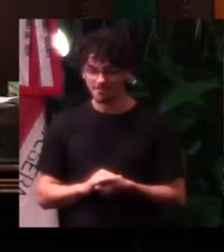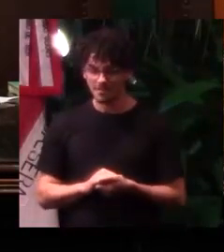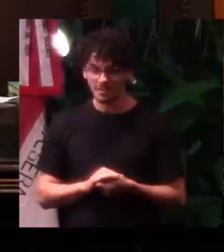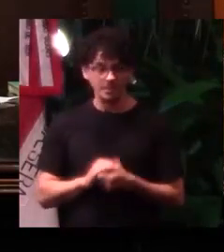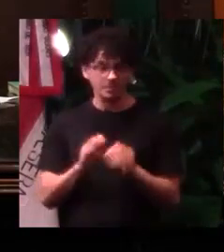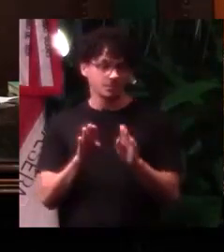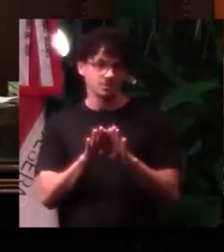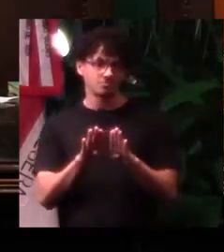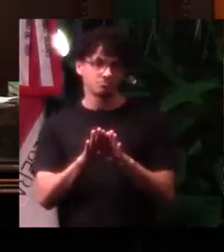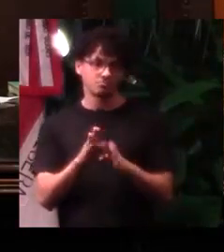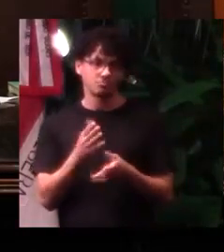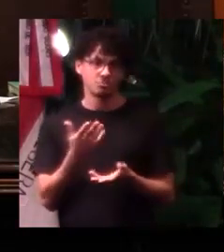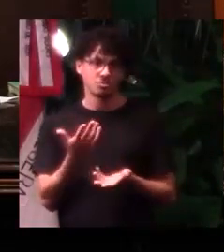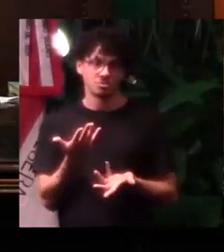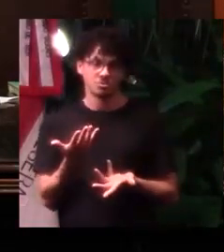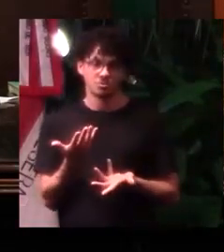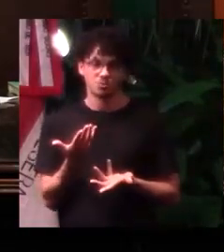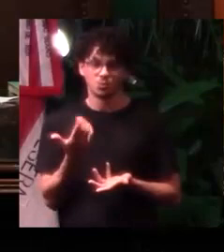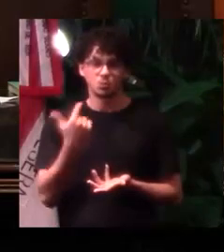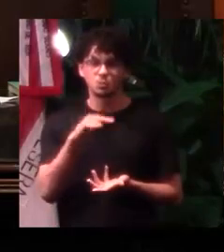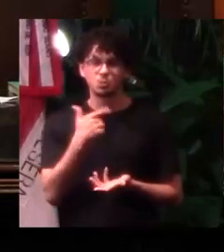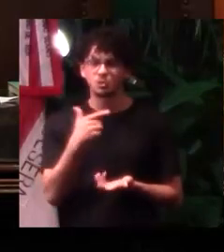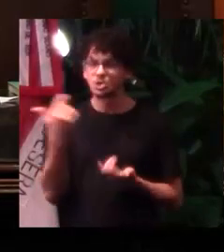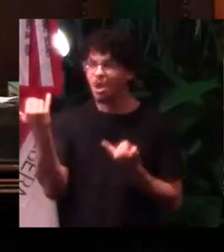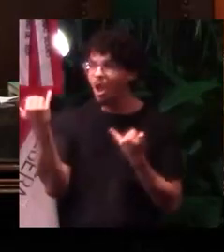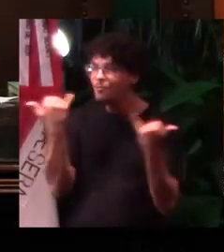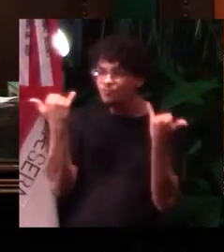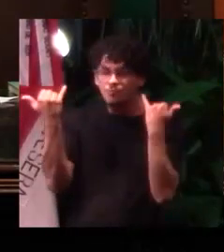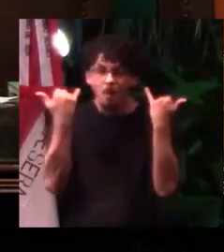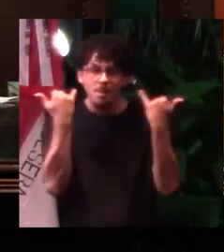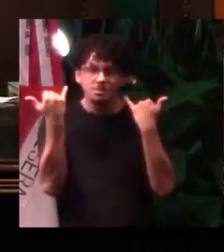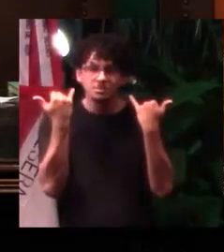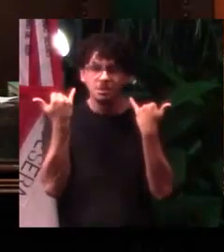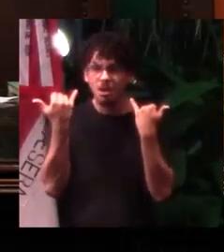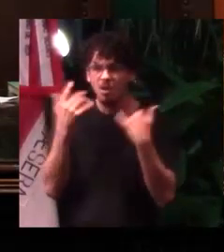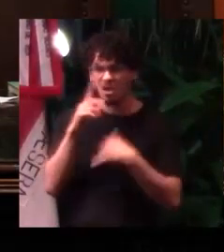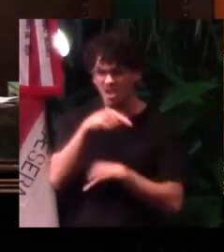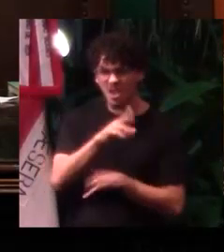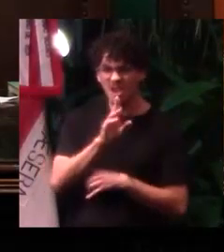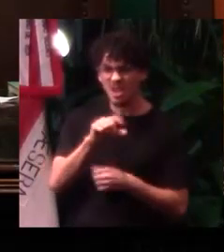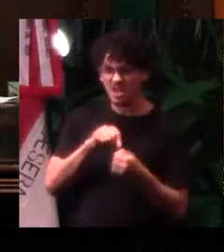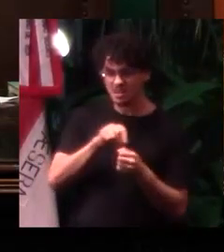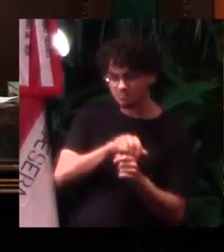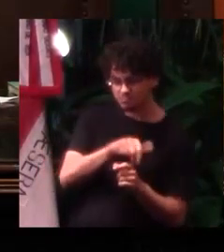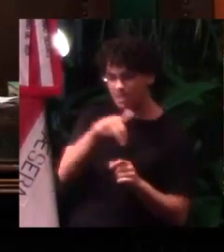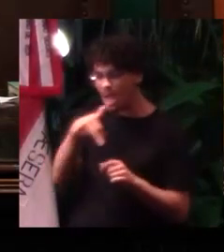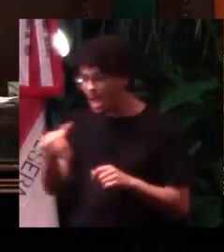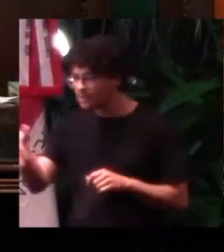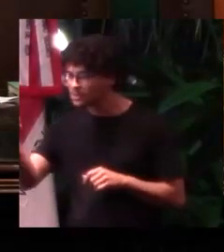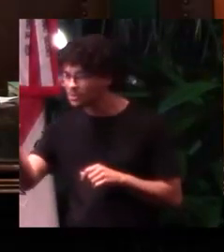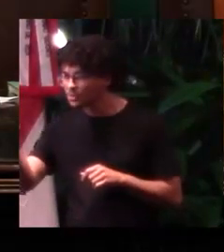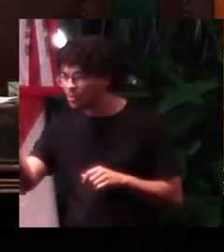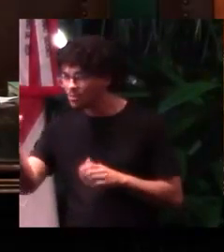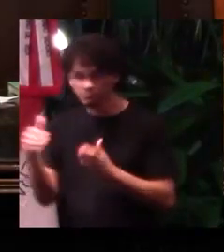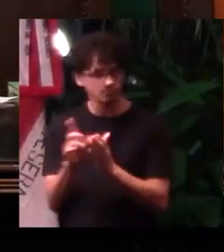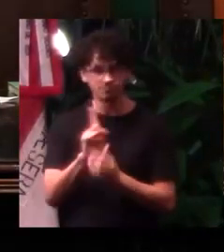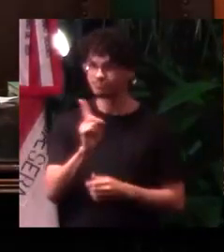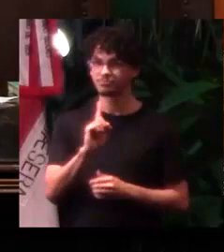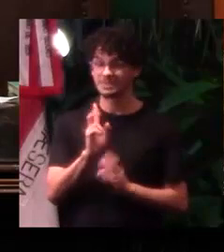não se tinha notícia de que ele pisara em qualquer margem. Depois daquele